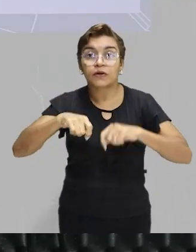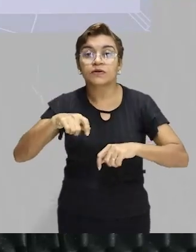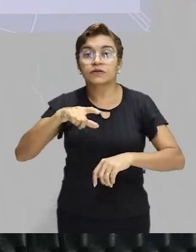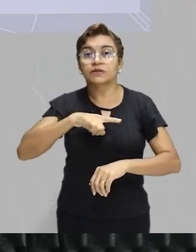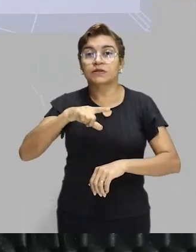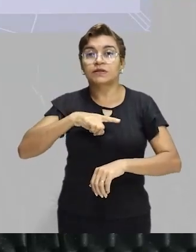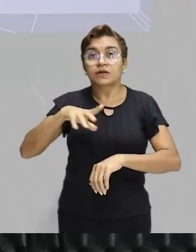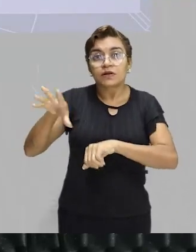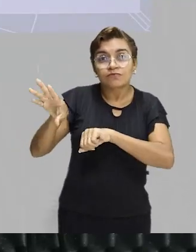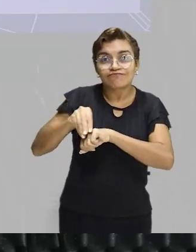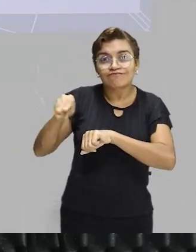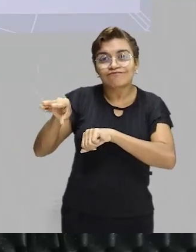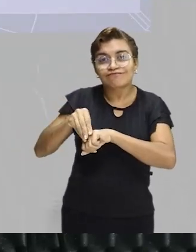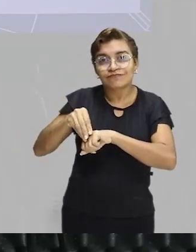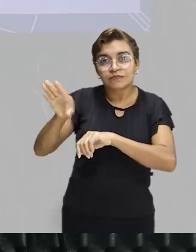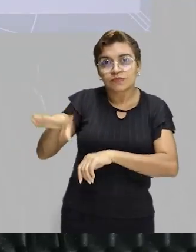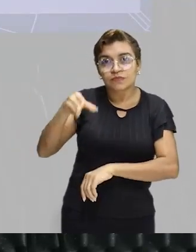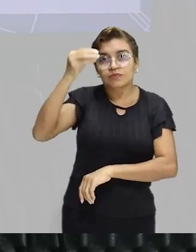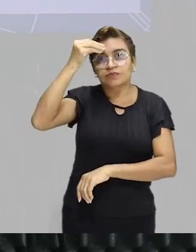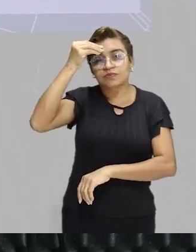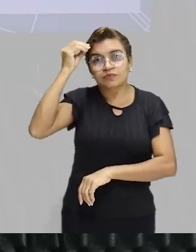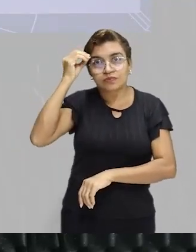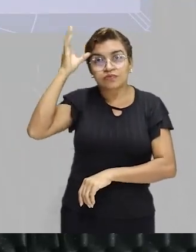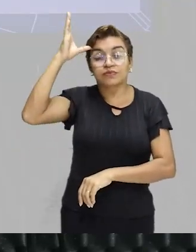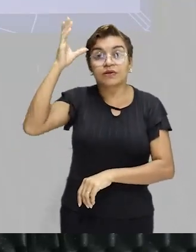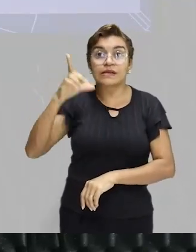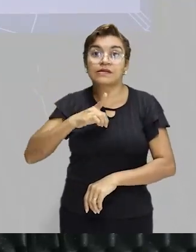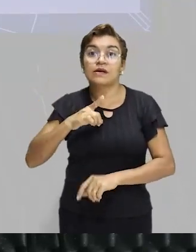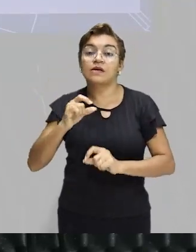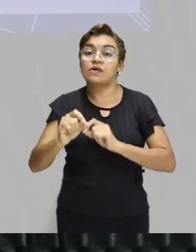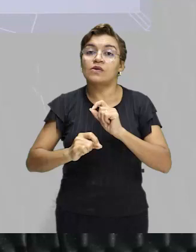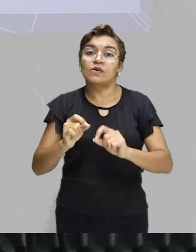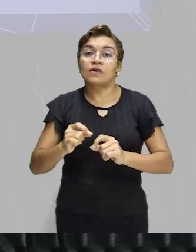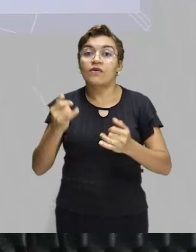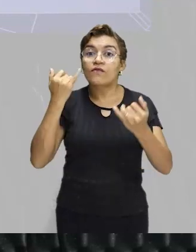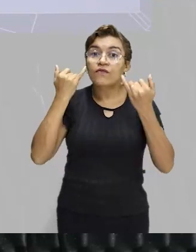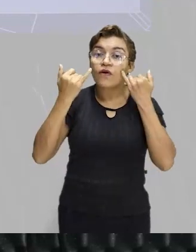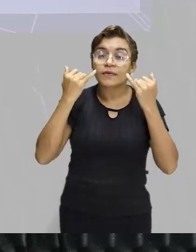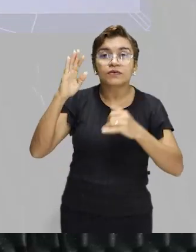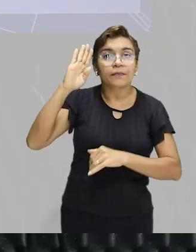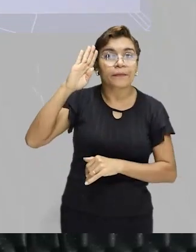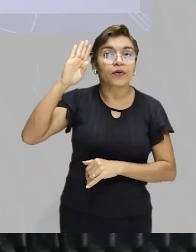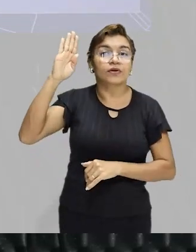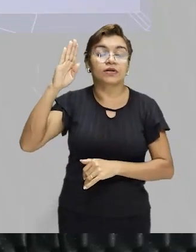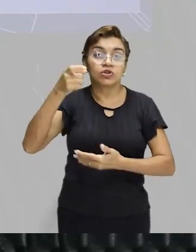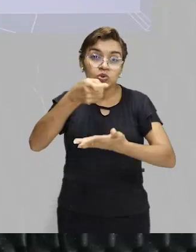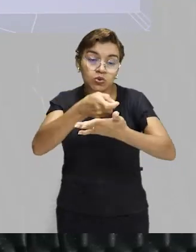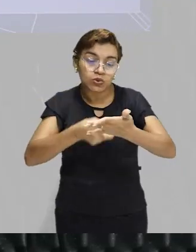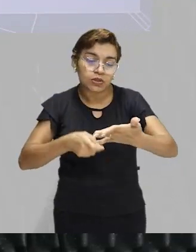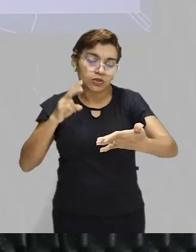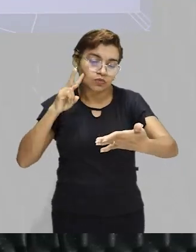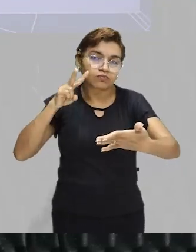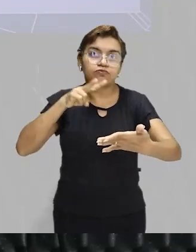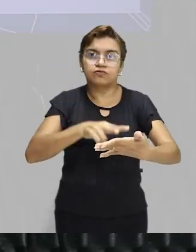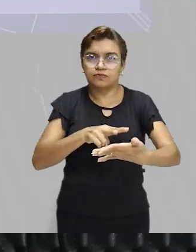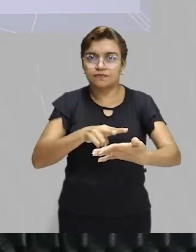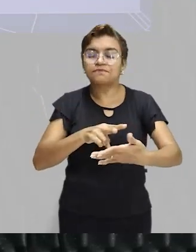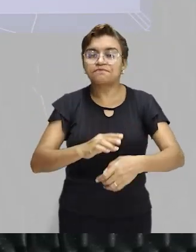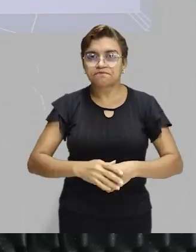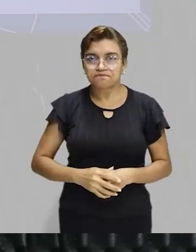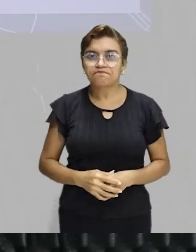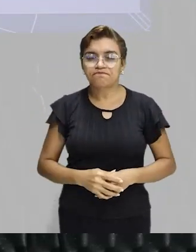adquirir um conhecimento, adquirir uma visão geral ou a informação essencial para essa leitura do